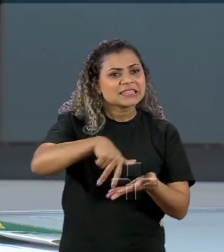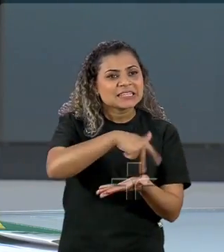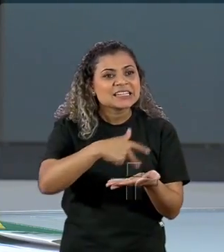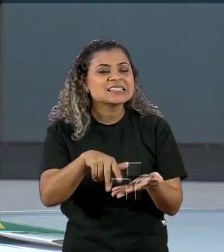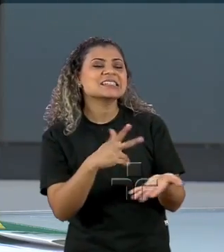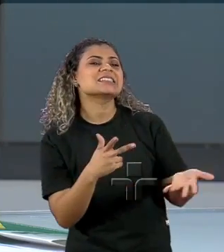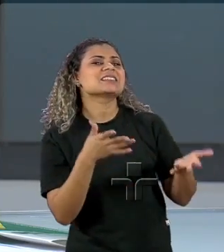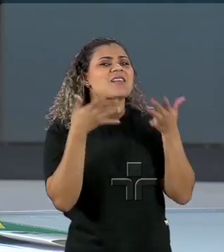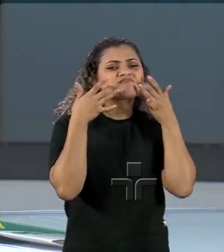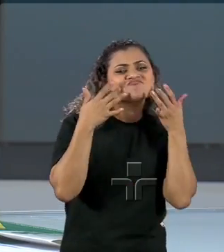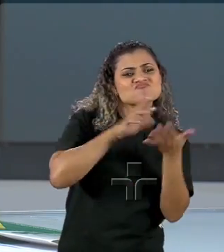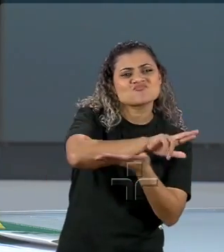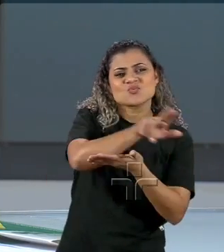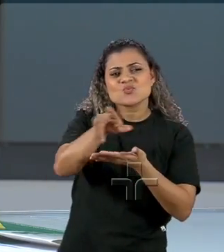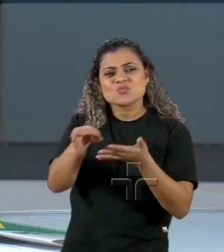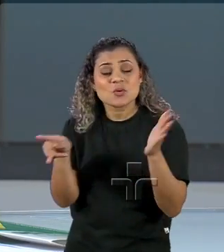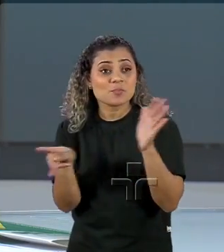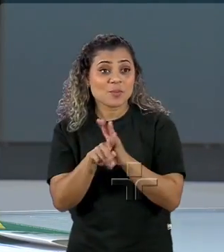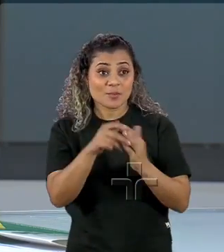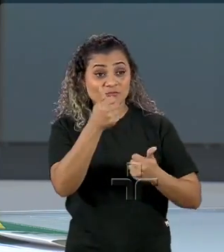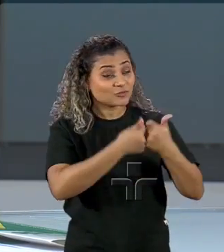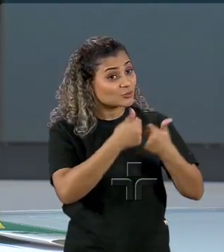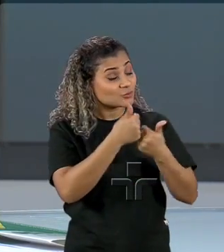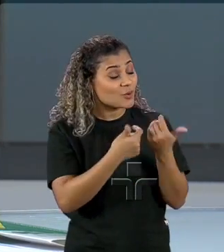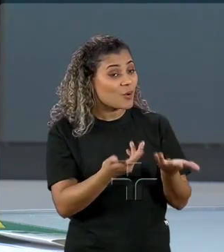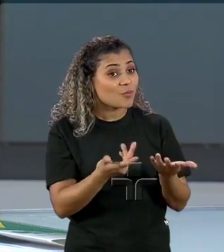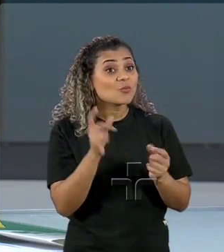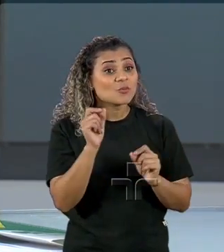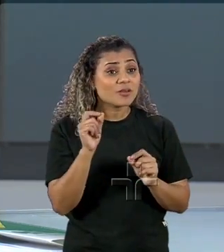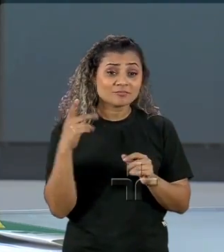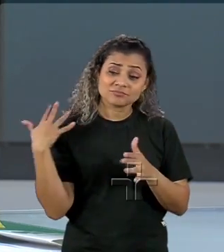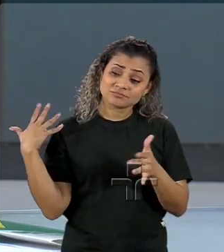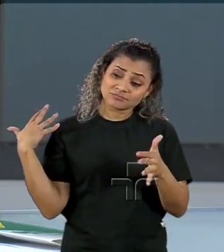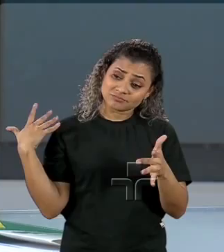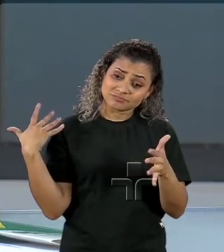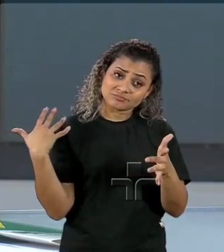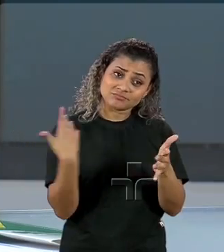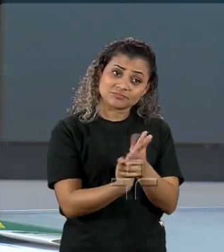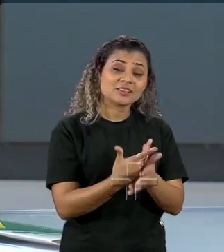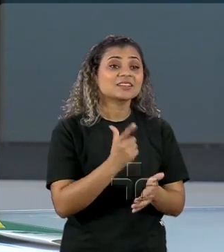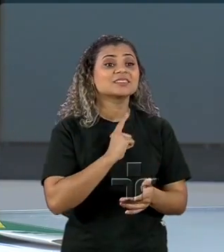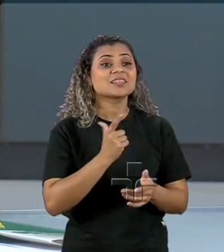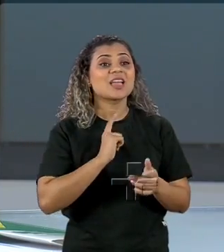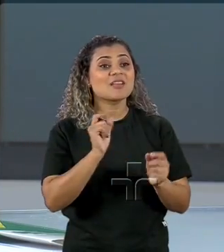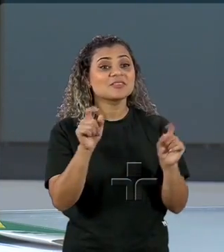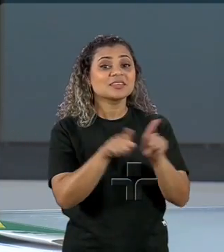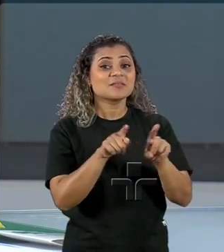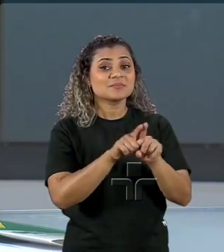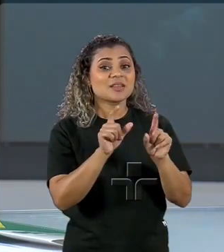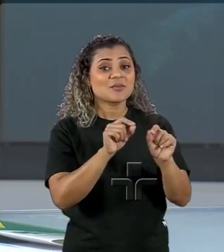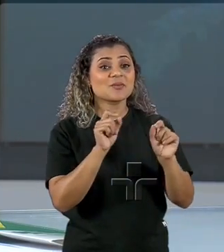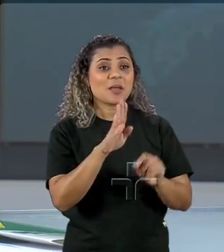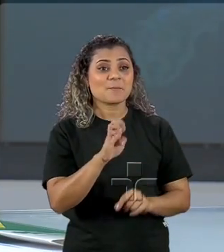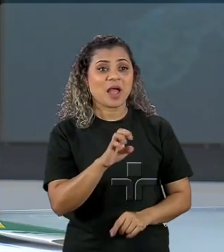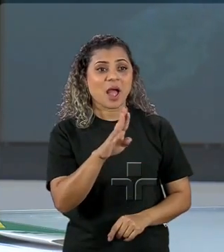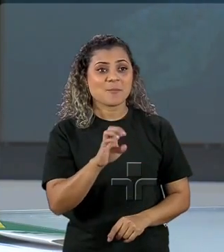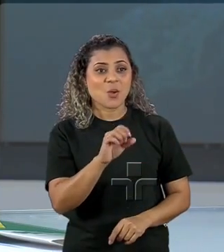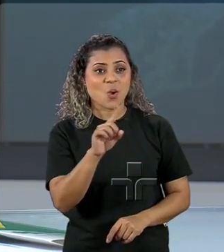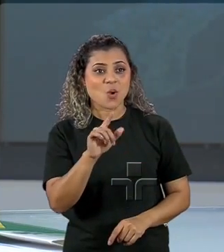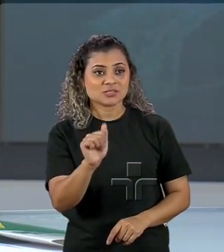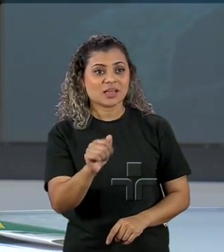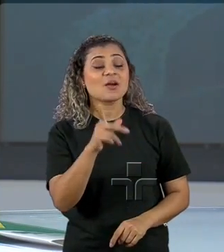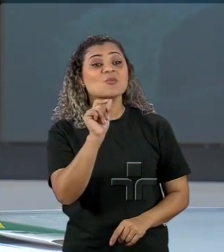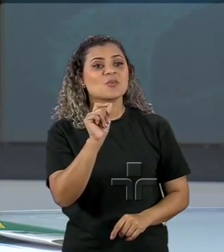estética, performática no futebol, desde a defesa de mão trocada que o goleiro faz. Barbosa foi o primeiro a fazer isso,